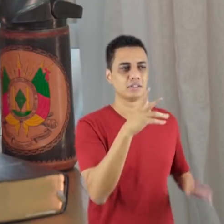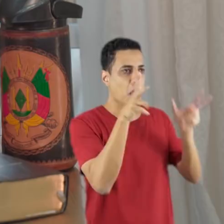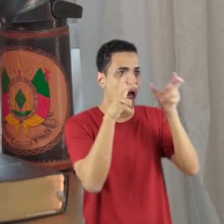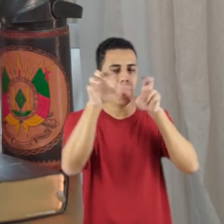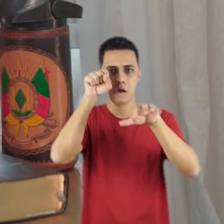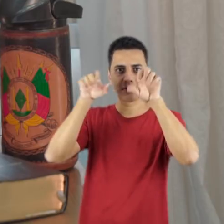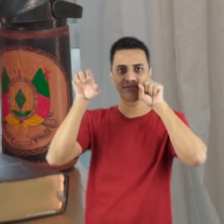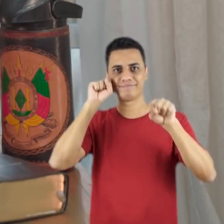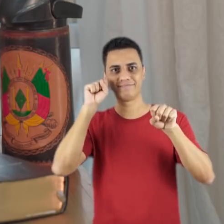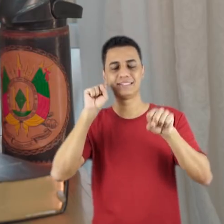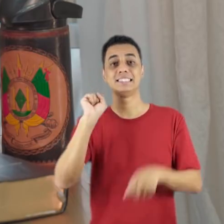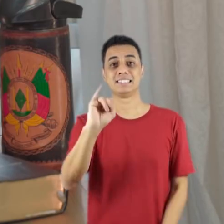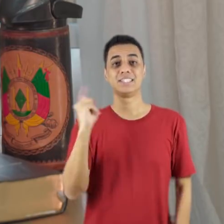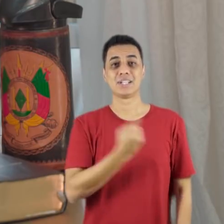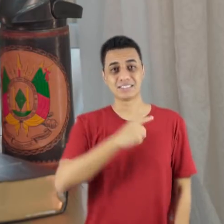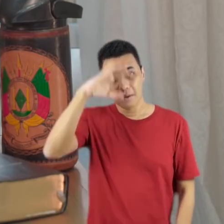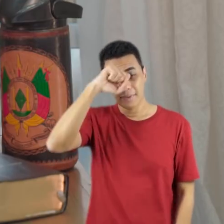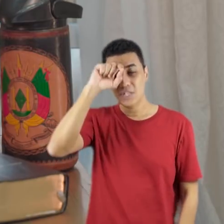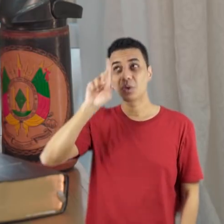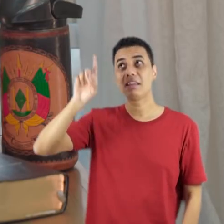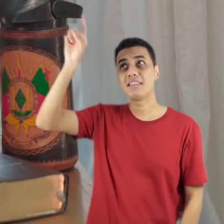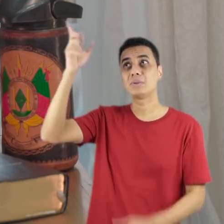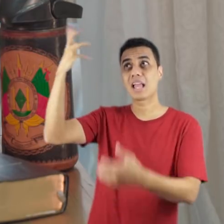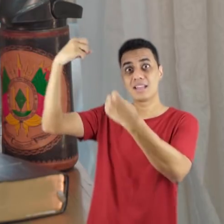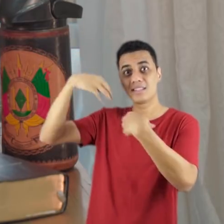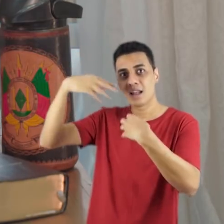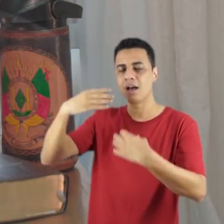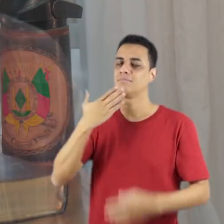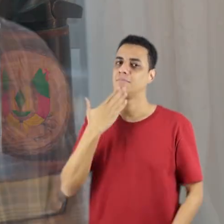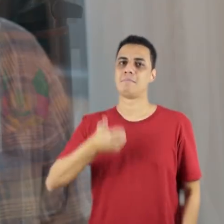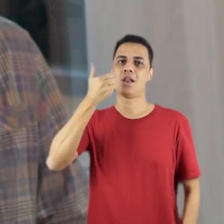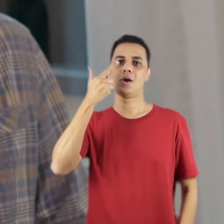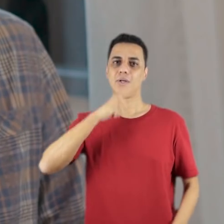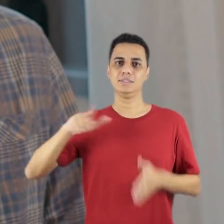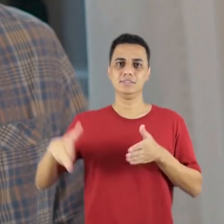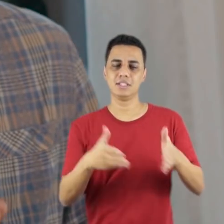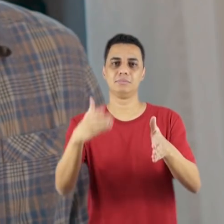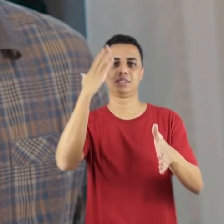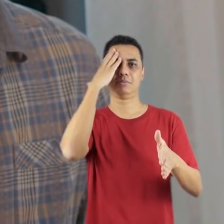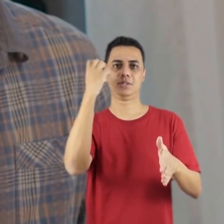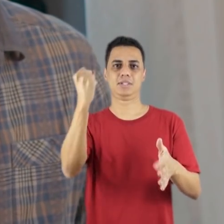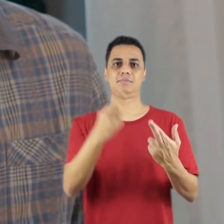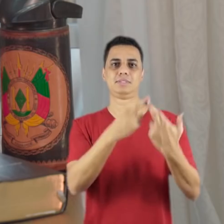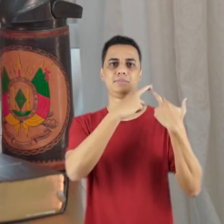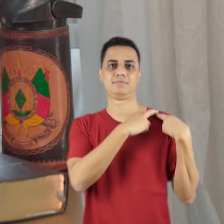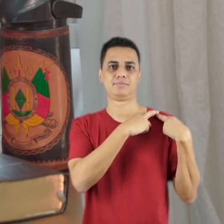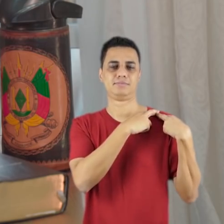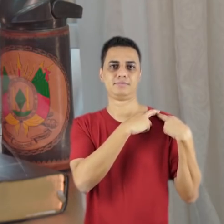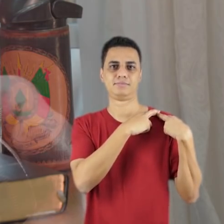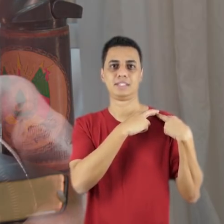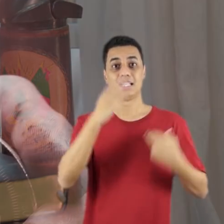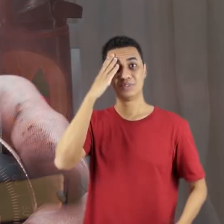do Senhor, maior a chance de usá-los com sabedoria e responsabilidade. O sábio identifica o pecado.